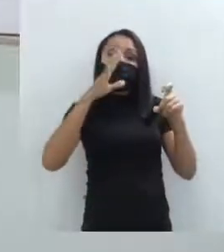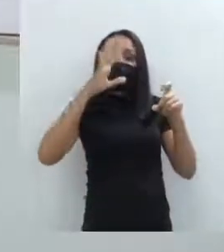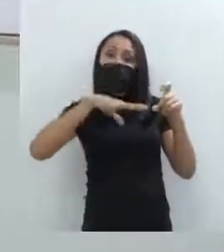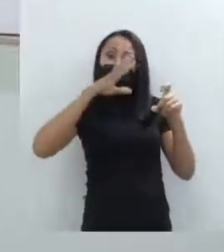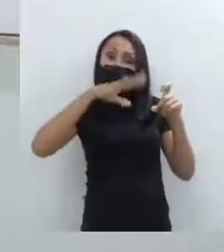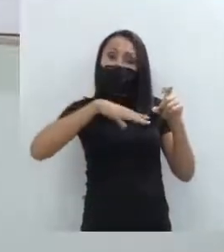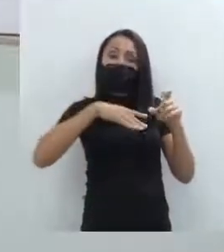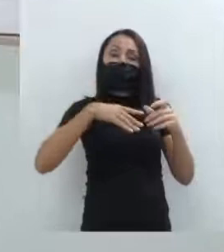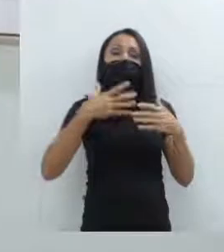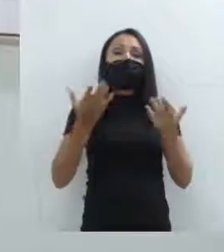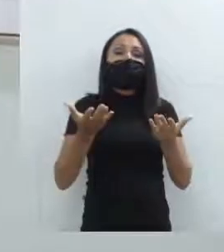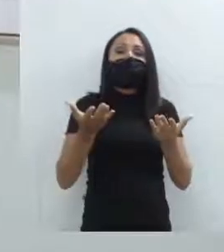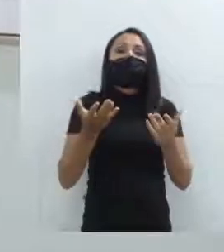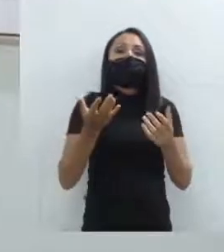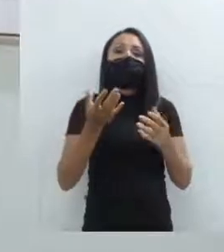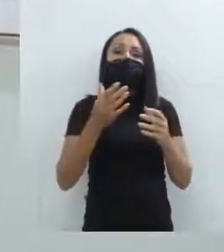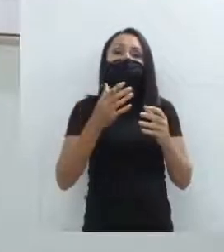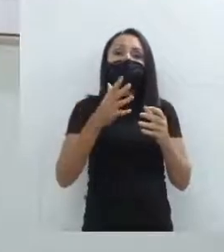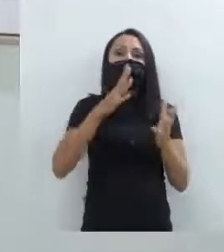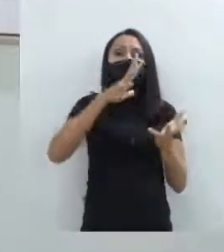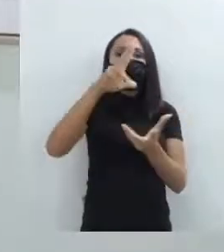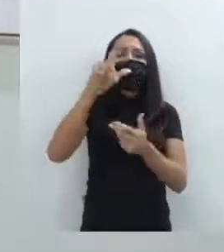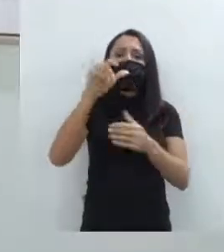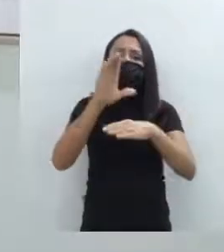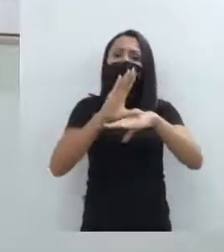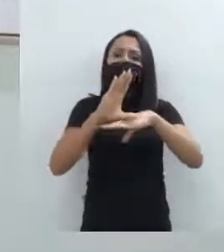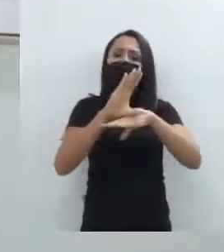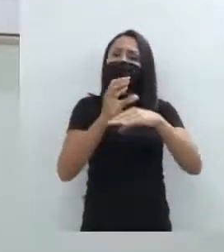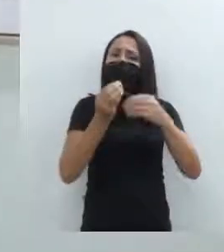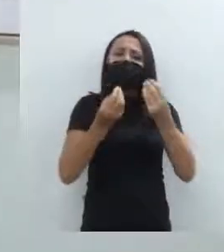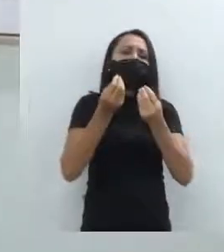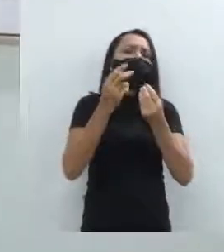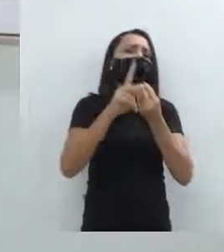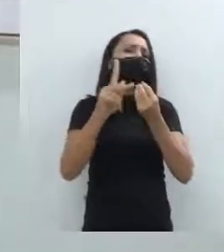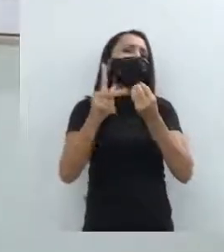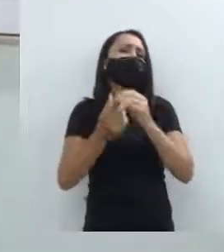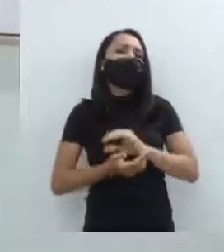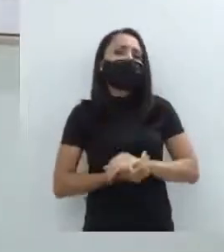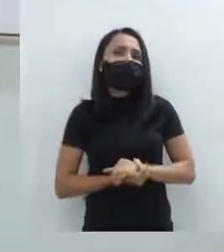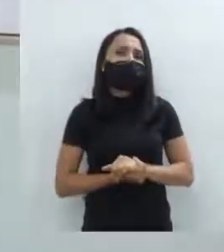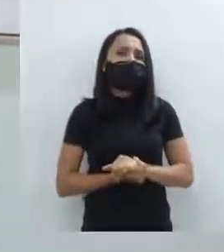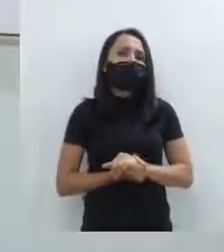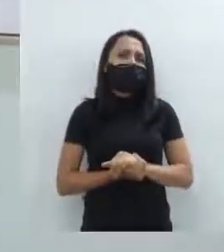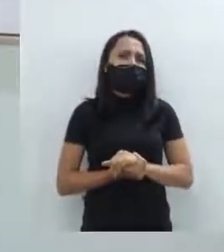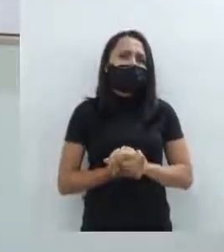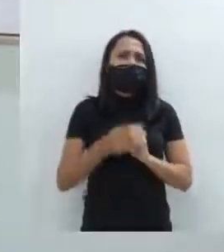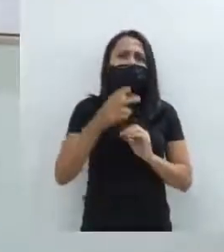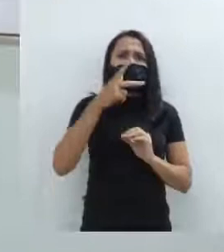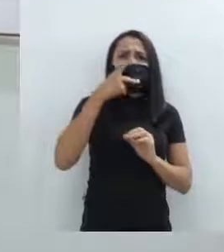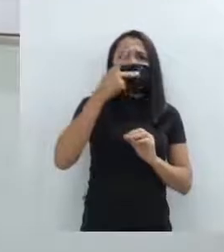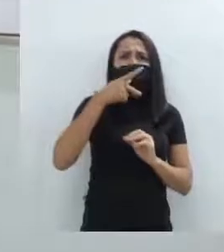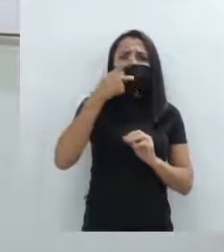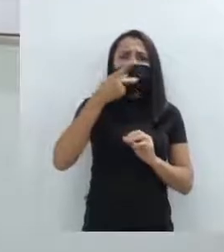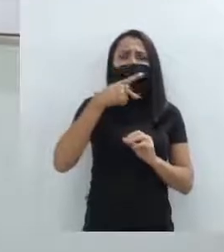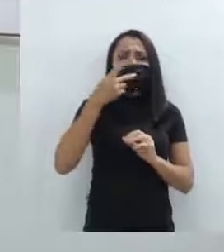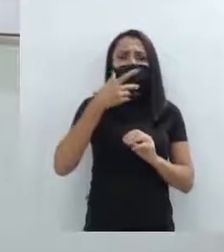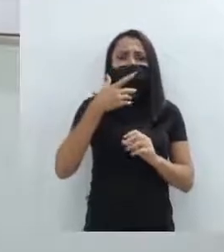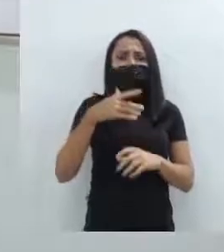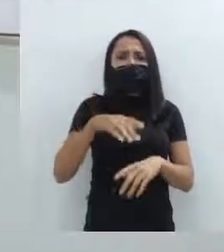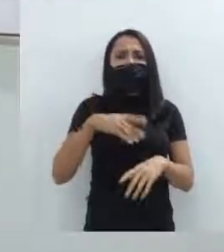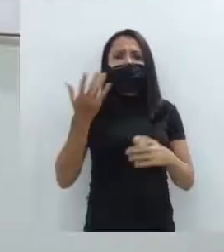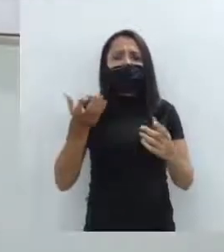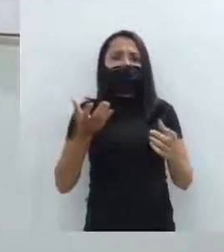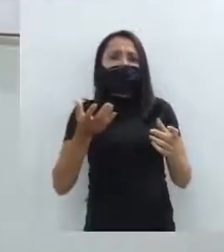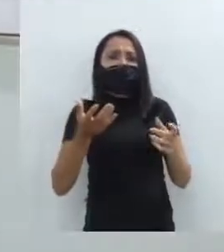Opa, professor, para um pouquinho. Como que pode ser isso, professor? Por que falar do papel do mito no mundo